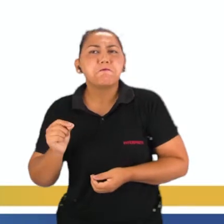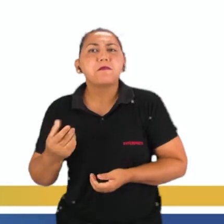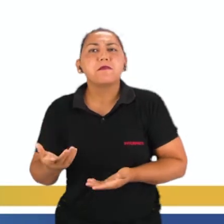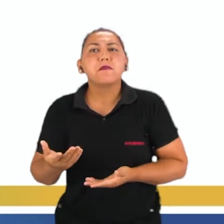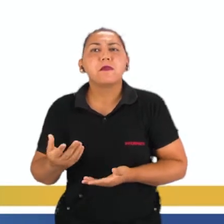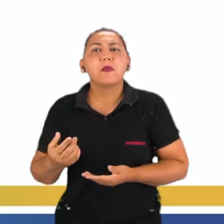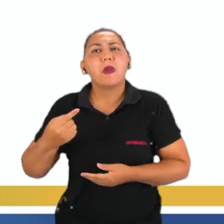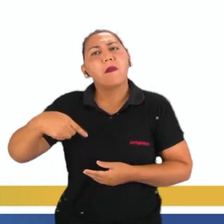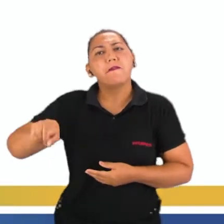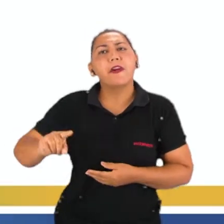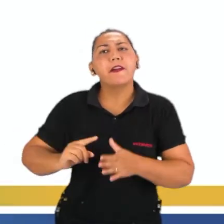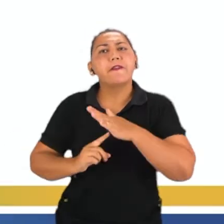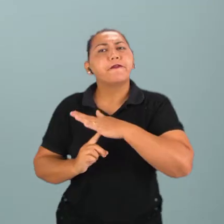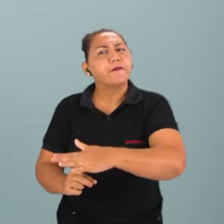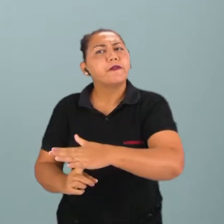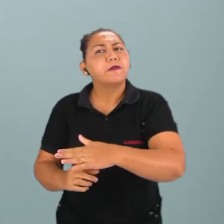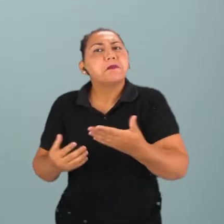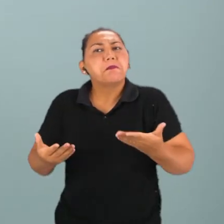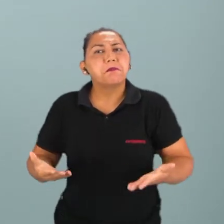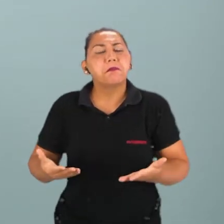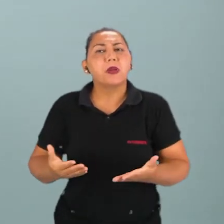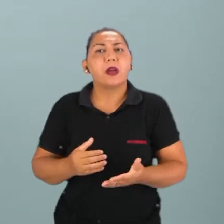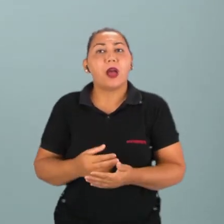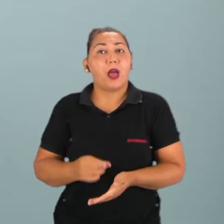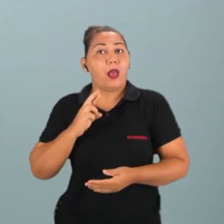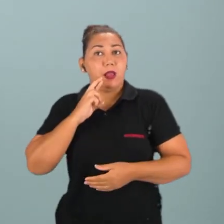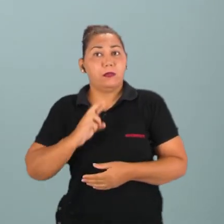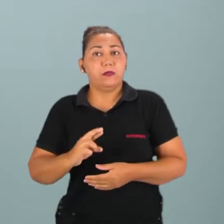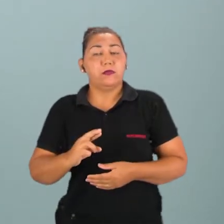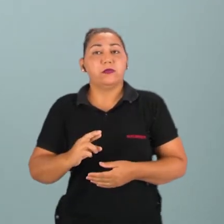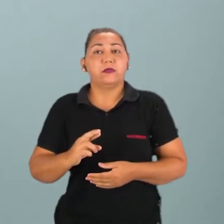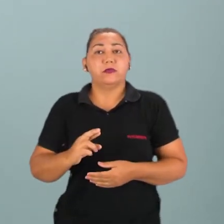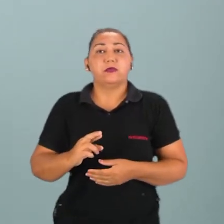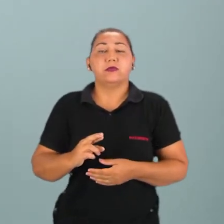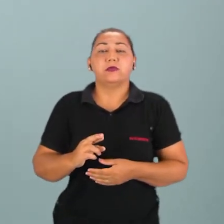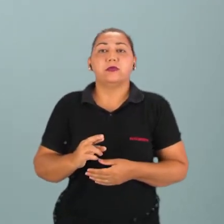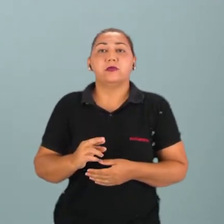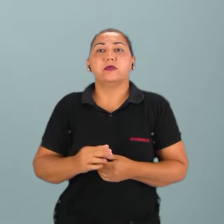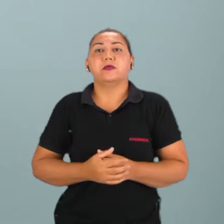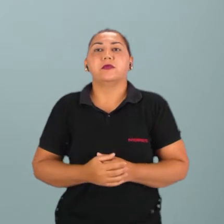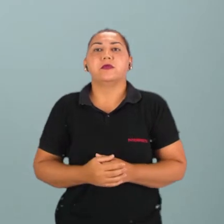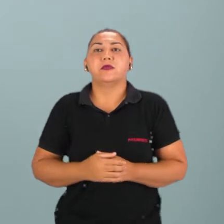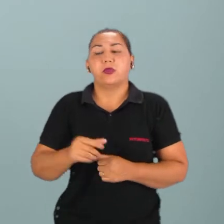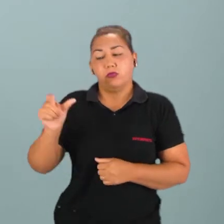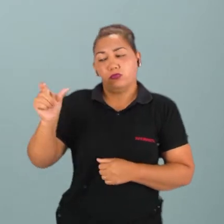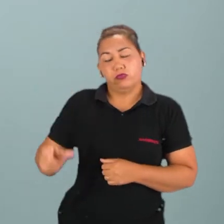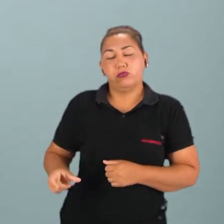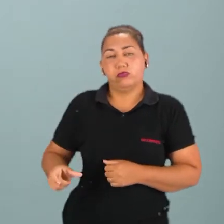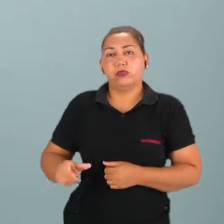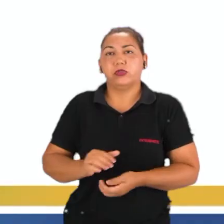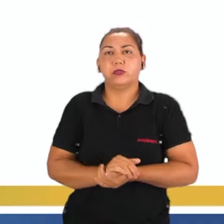esta pergunta é o que nós chamamos de sujeito. Vamos observar o sujeito desta frase.